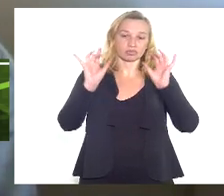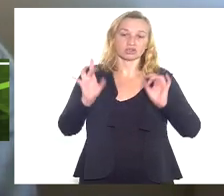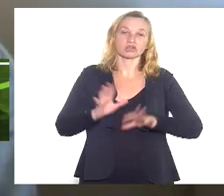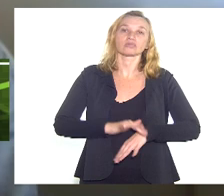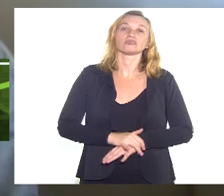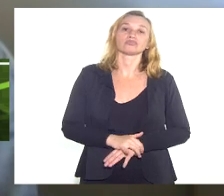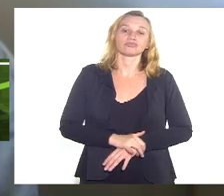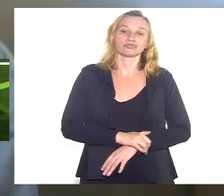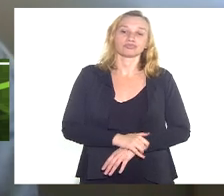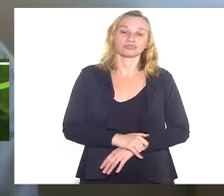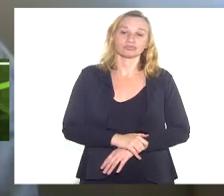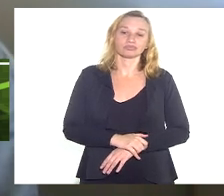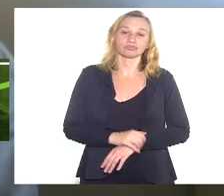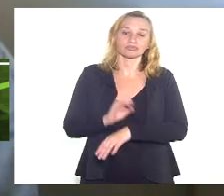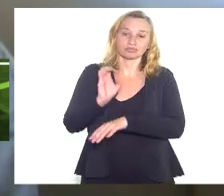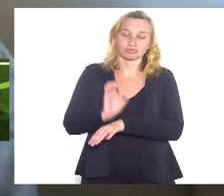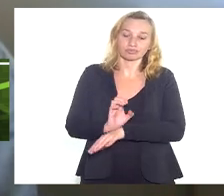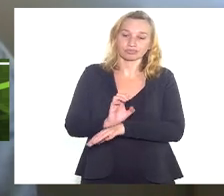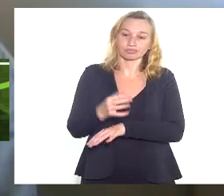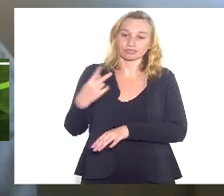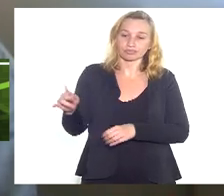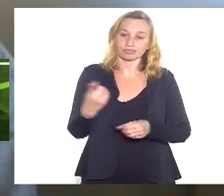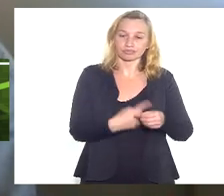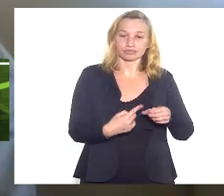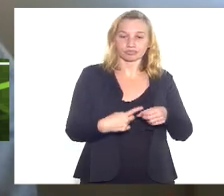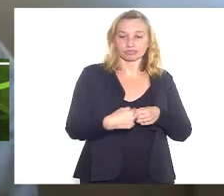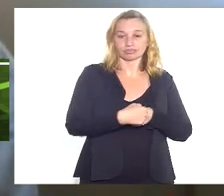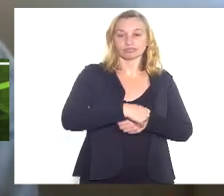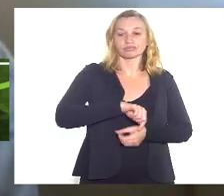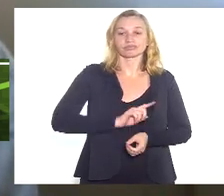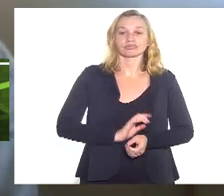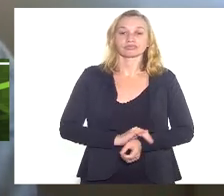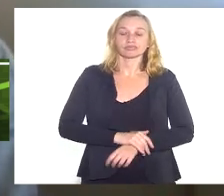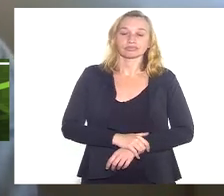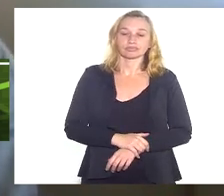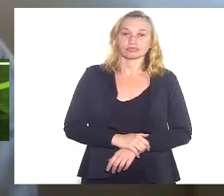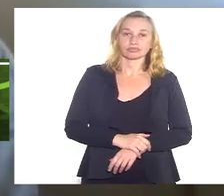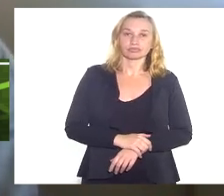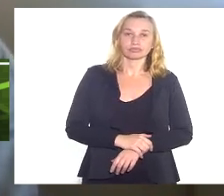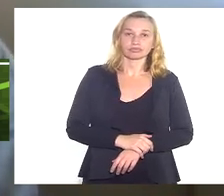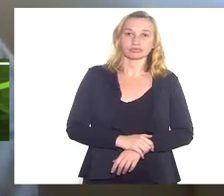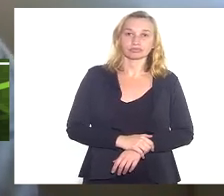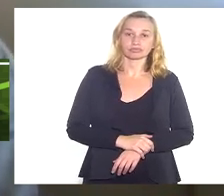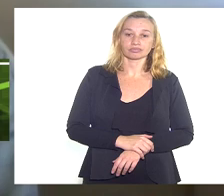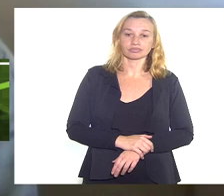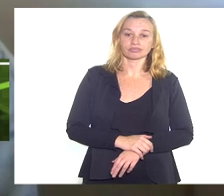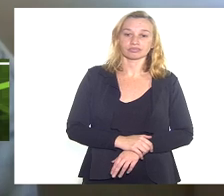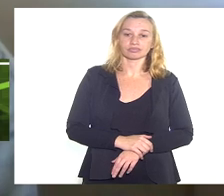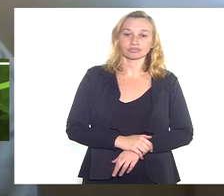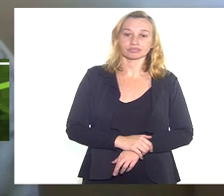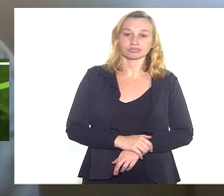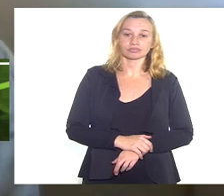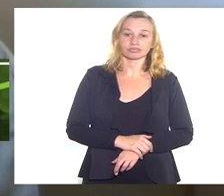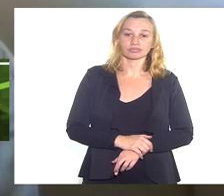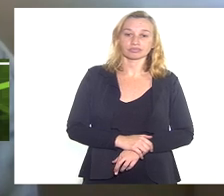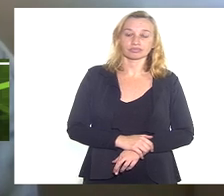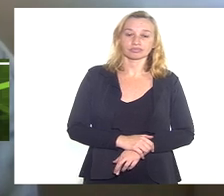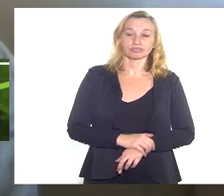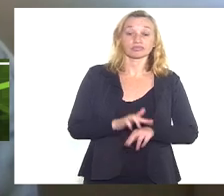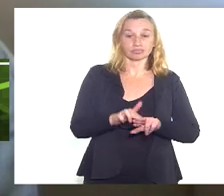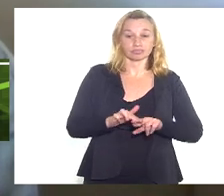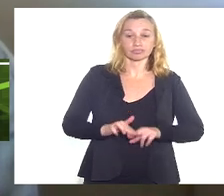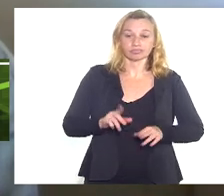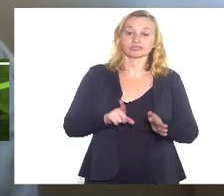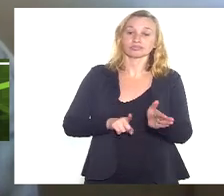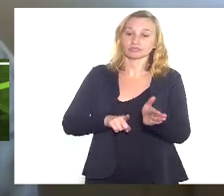especial para o Estado e seus municípios. Então, diante desse quadro, eu